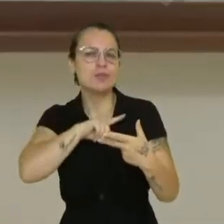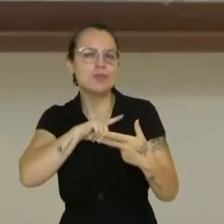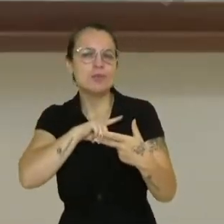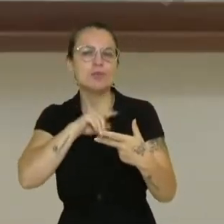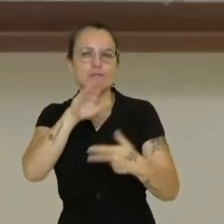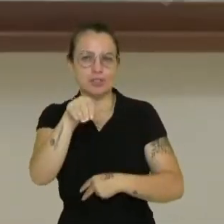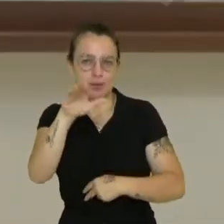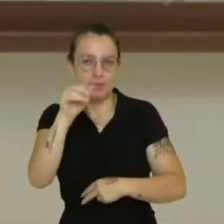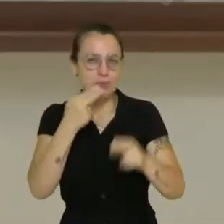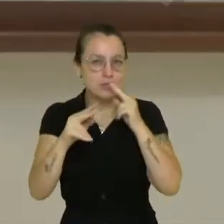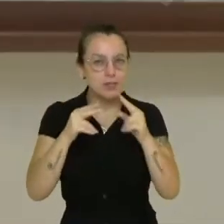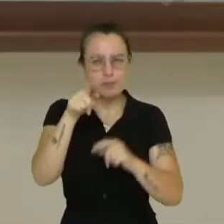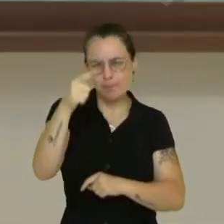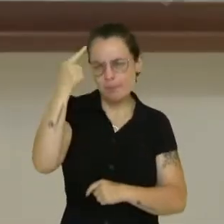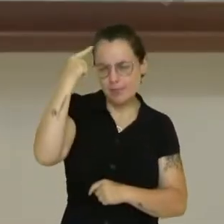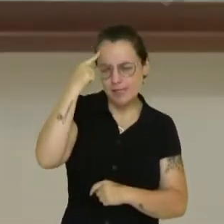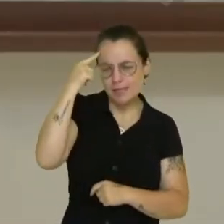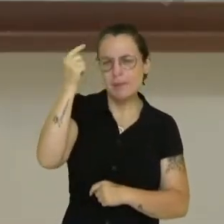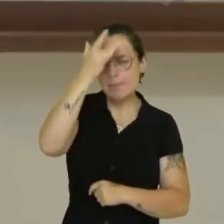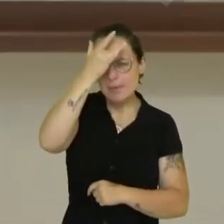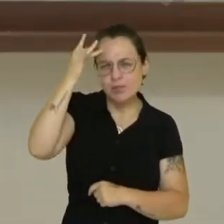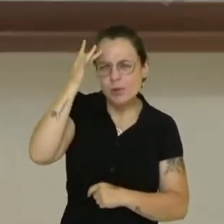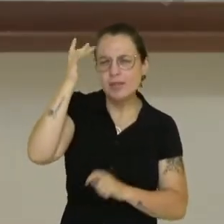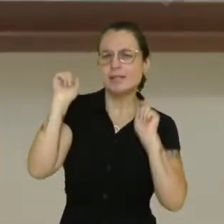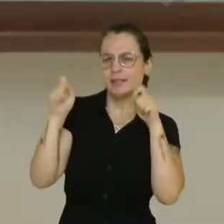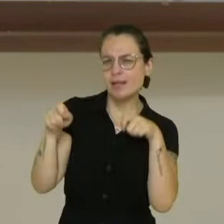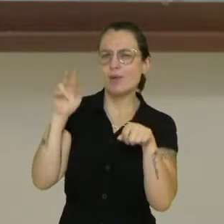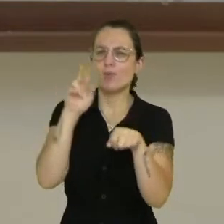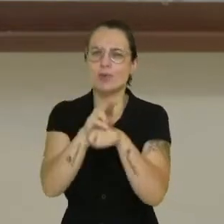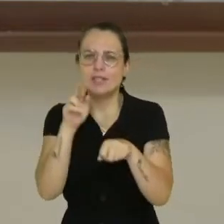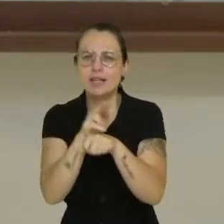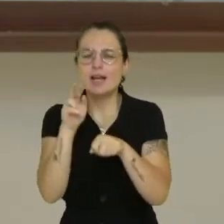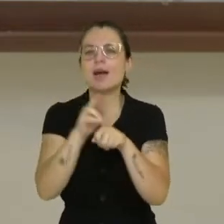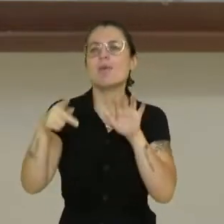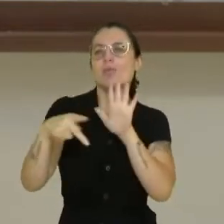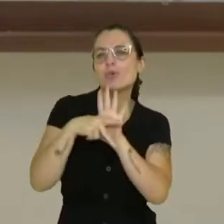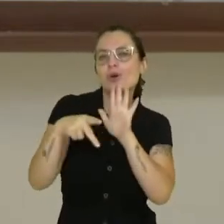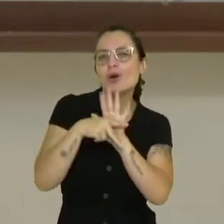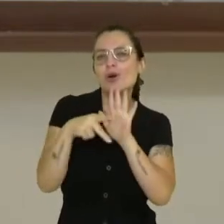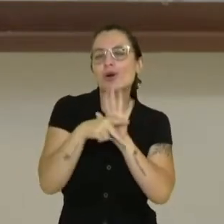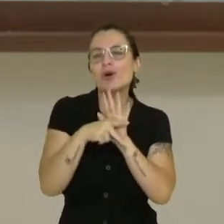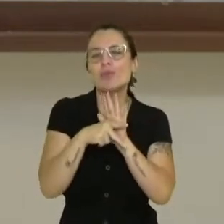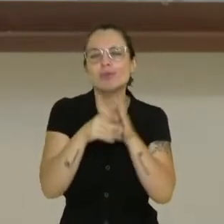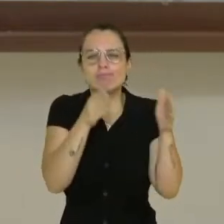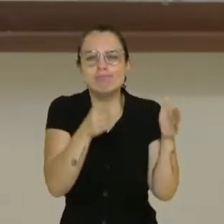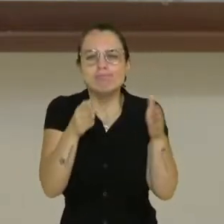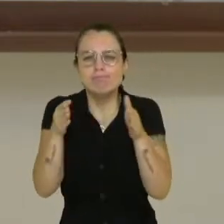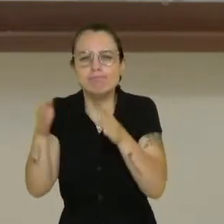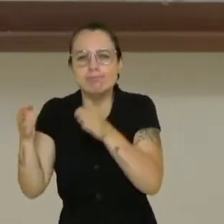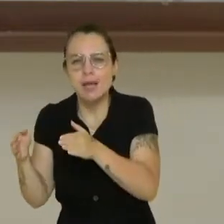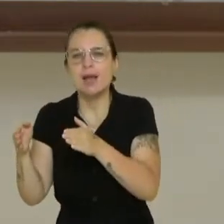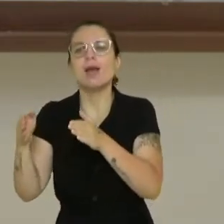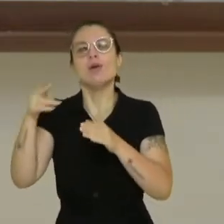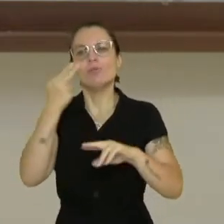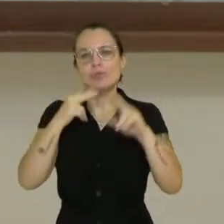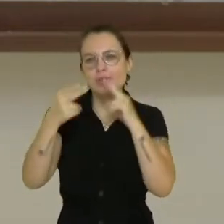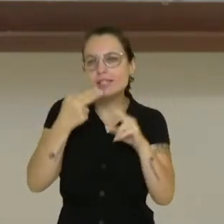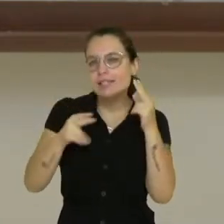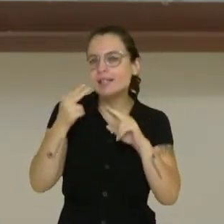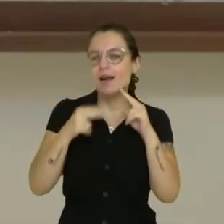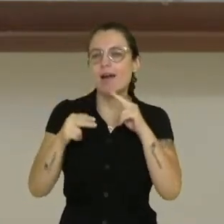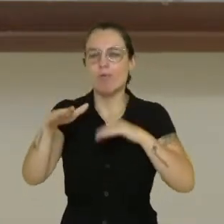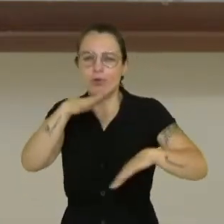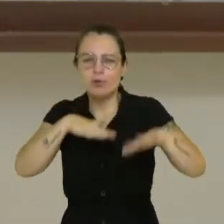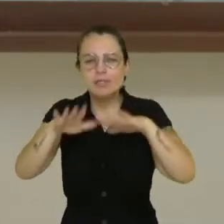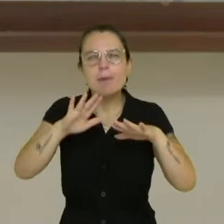existem pessoas que se preocupam em cuidar das propriedades musicais, em organizar os elementos, pensar